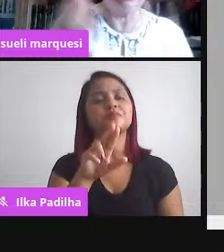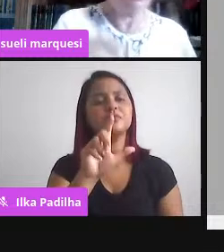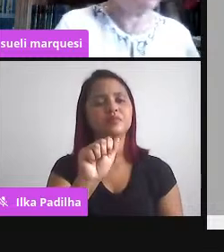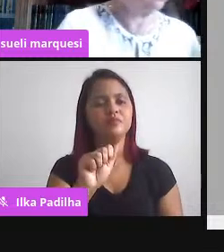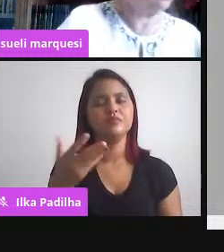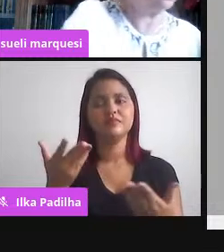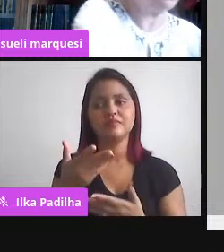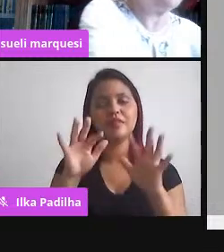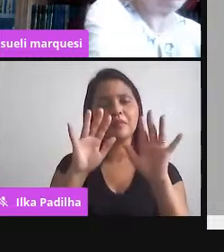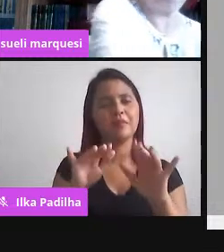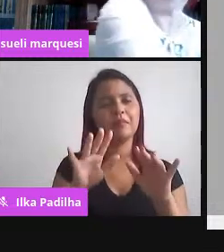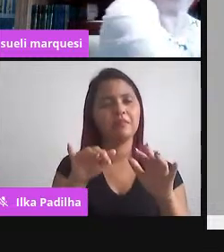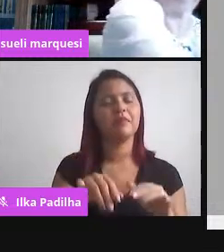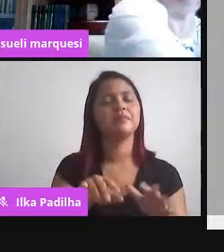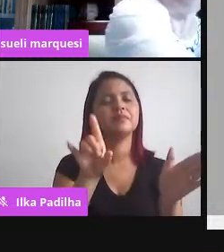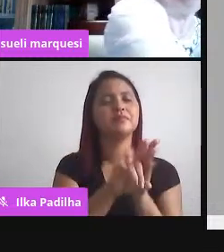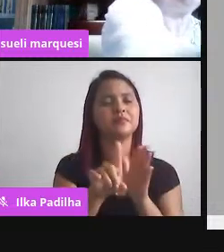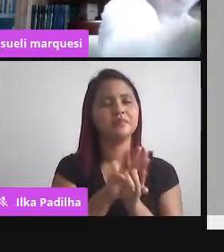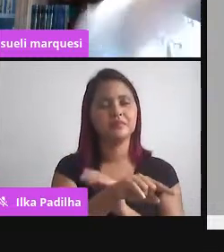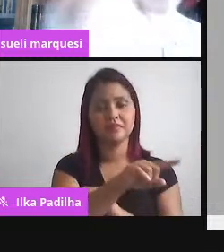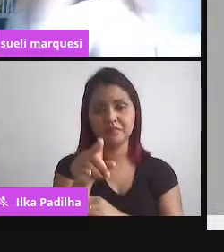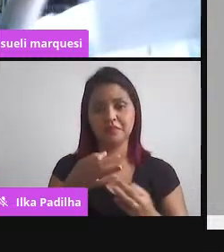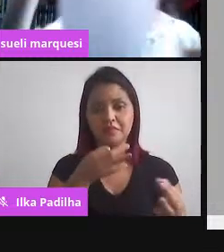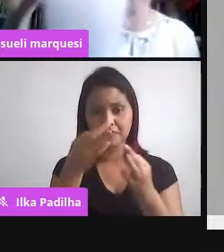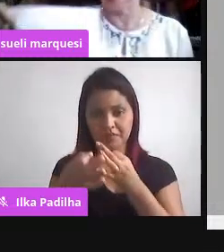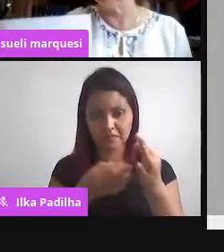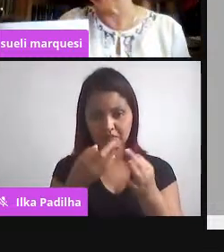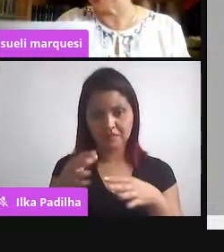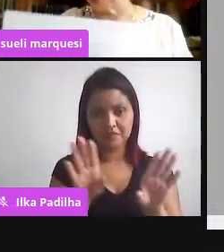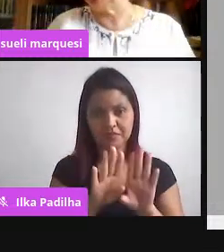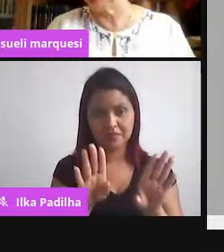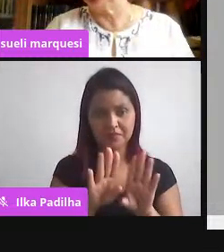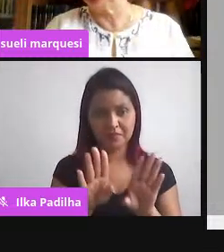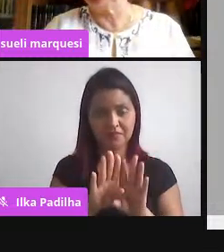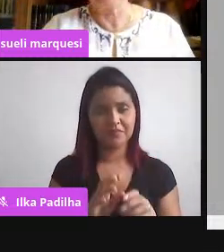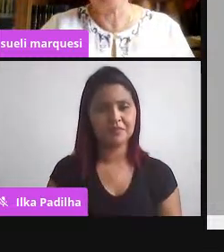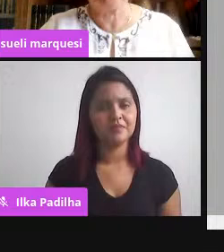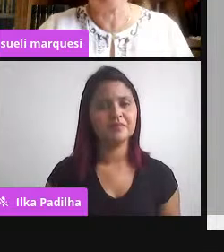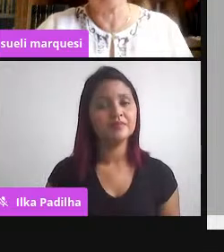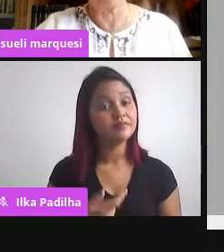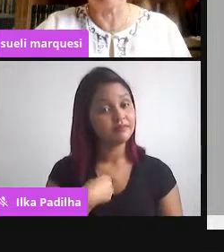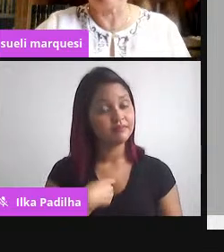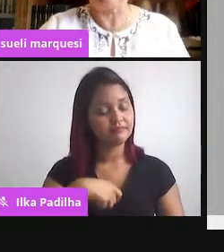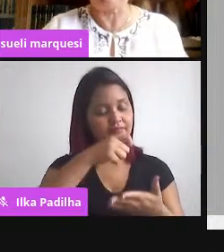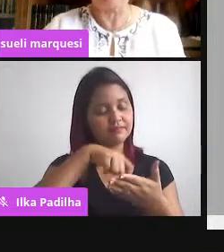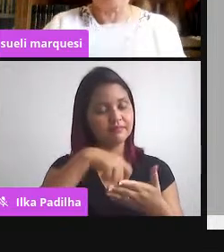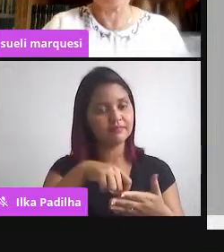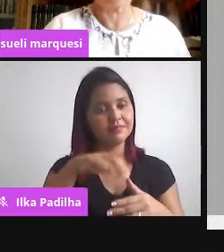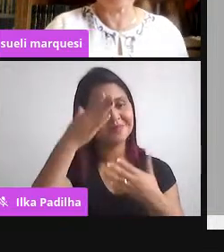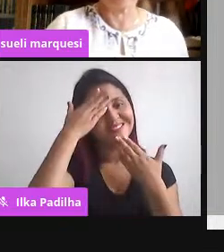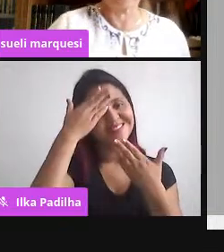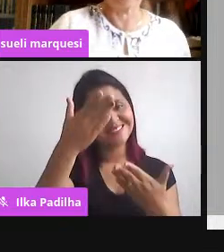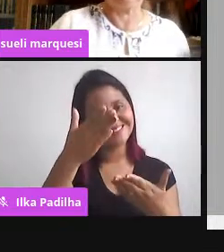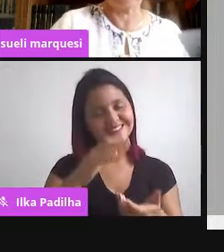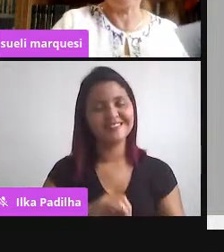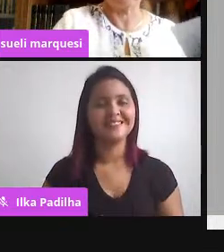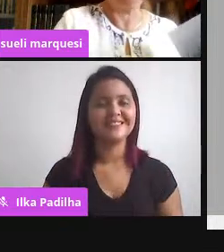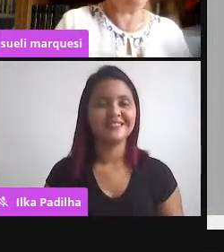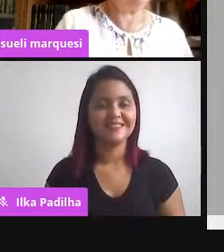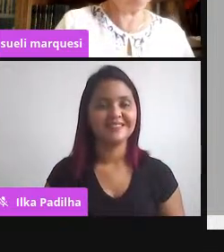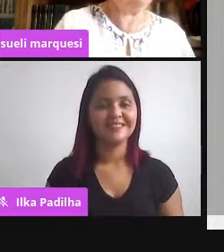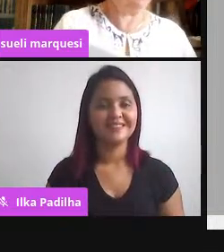as considerações que vocês querem fazer. E eu vou anotar aqui. Obrigada.